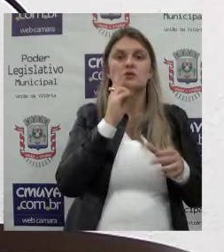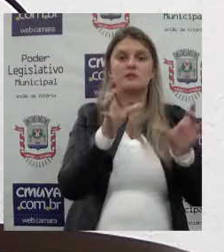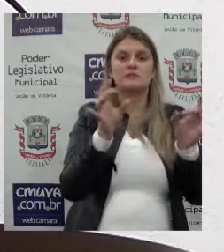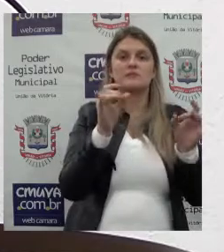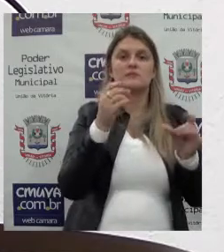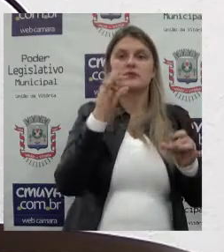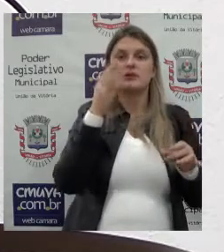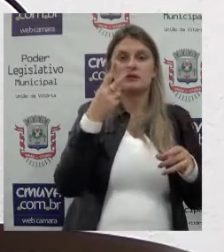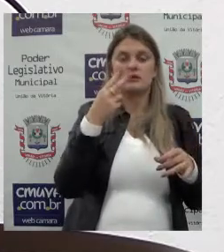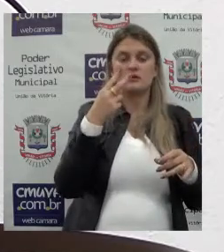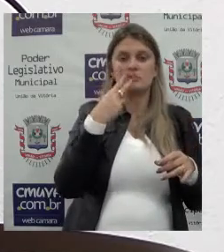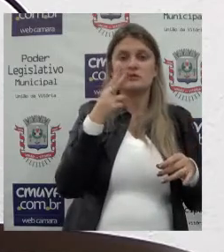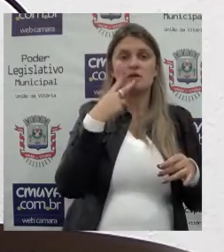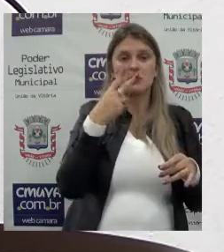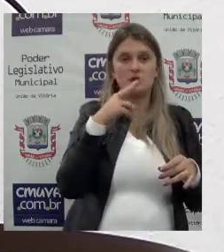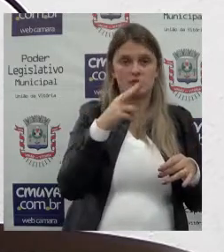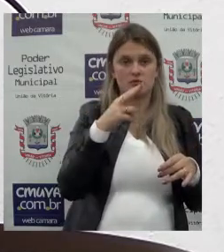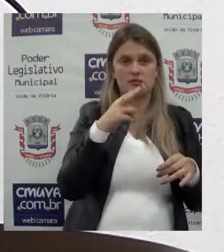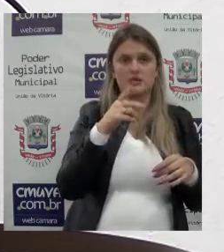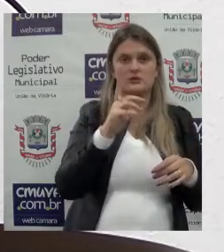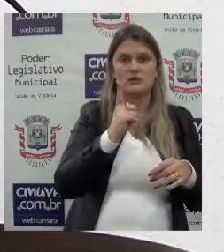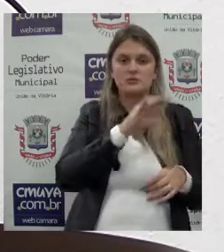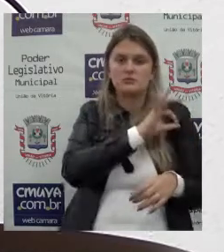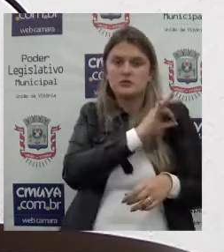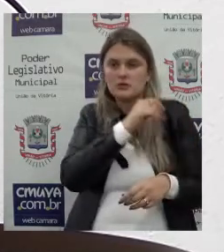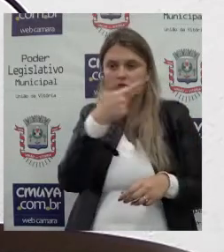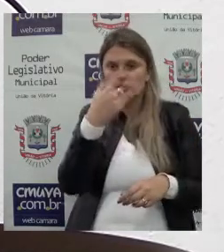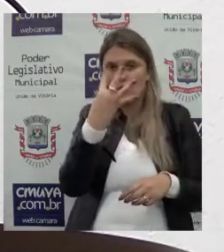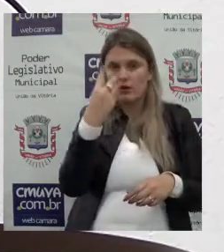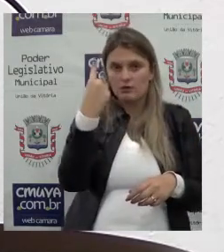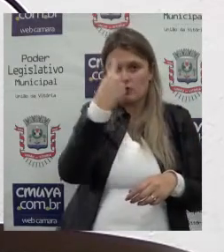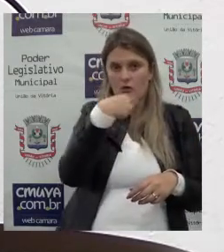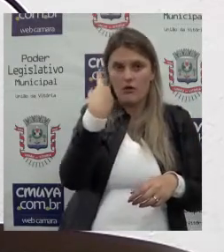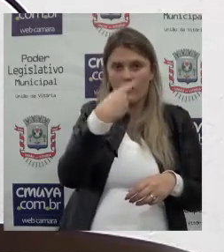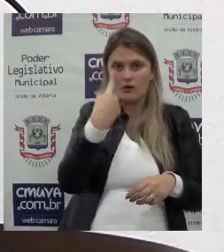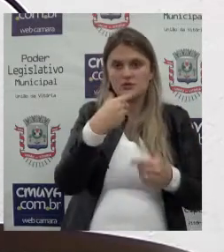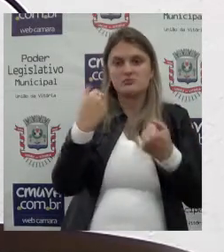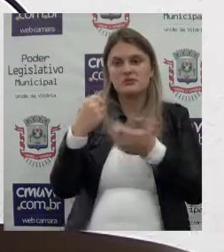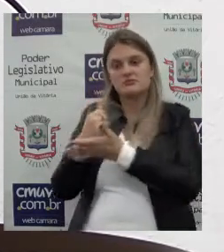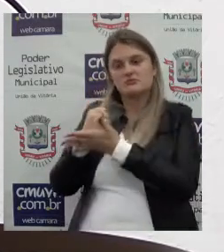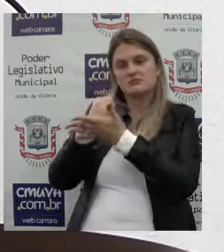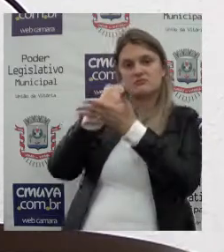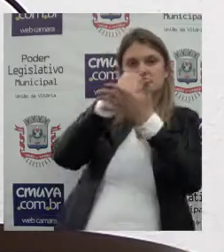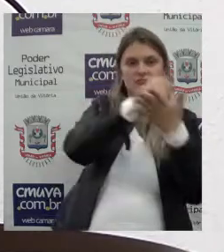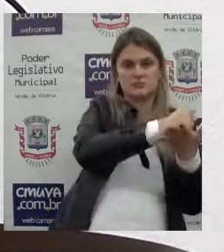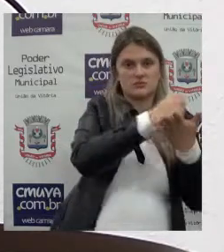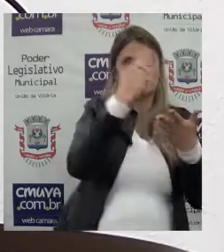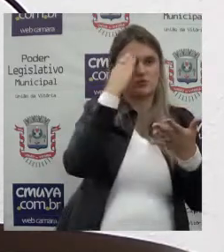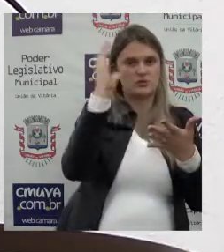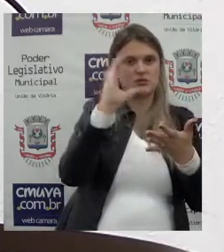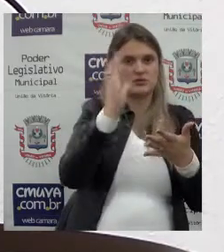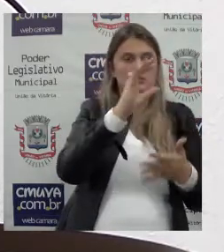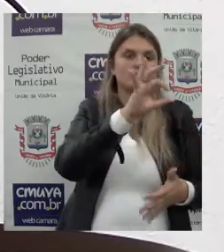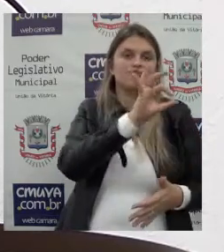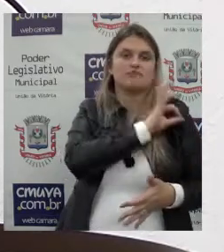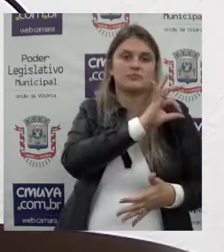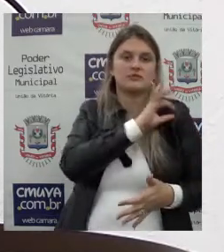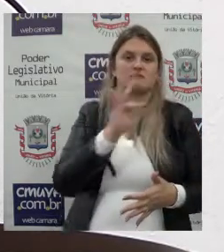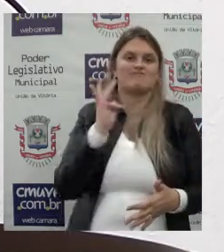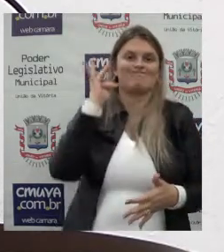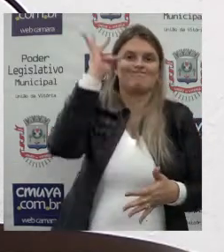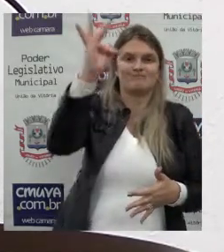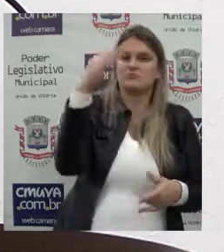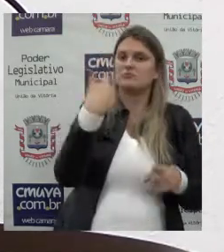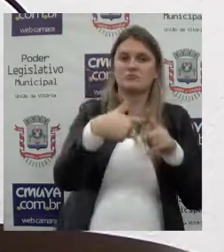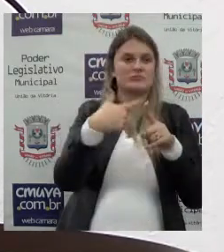Pegava para ir em Bituruna, cigarreiro. O policial saía, ficava já 24 horas de serviço, prendia a madrugada, tinha que levar a Curitiba para ir na